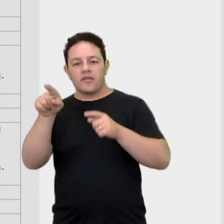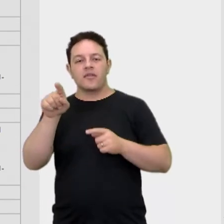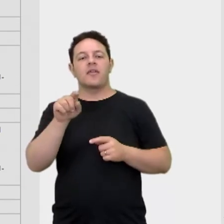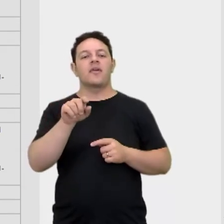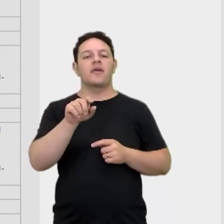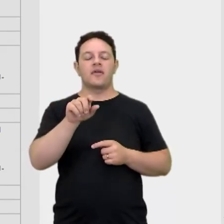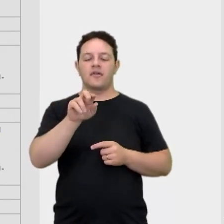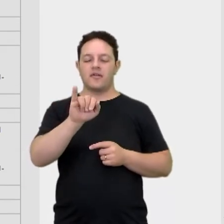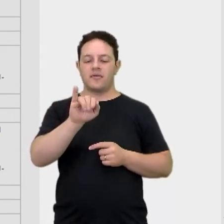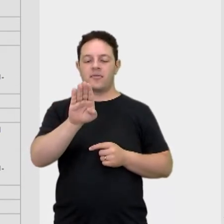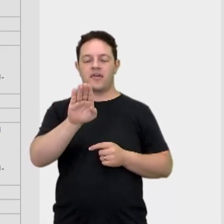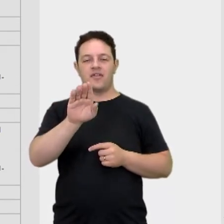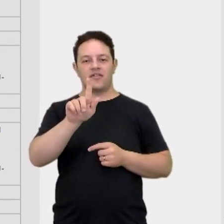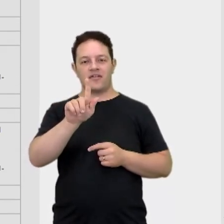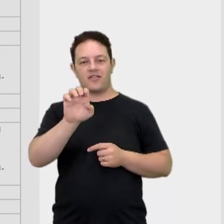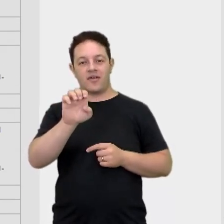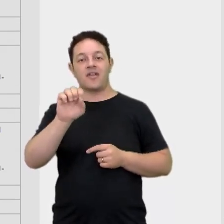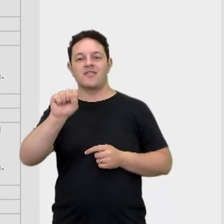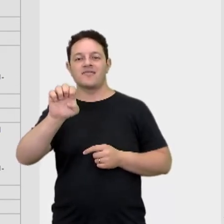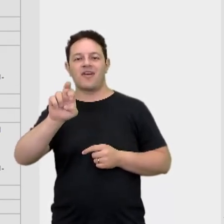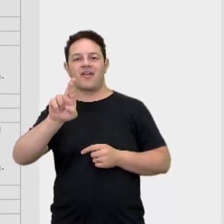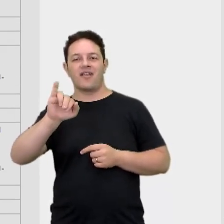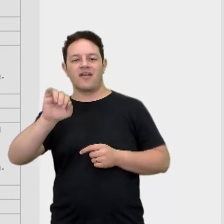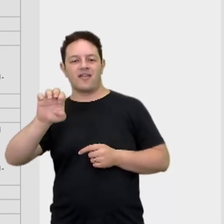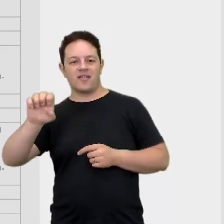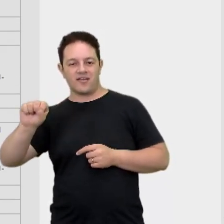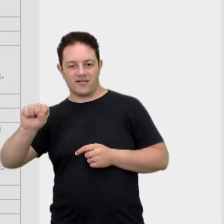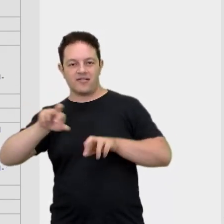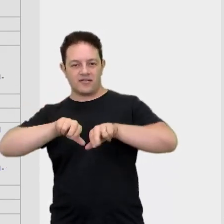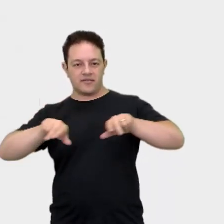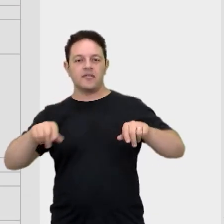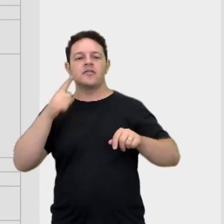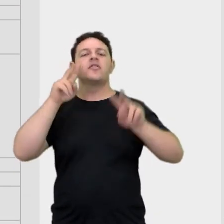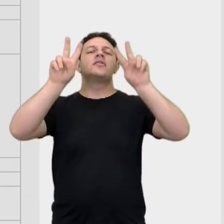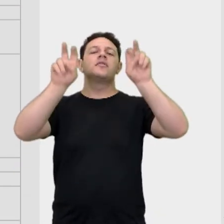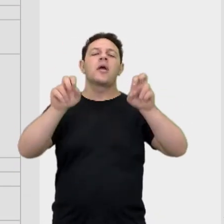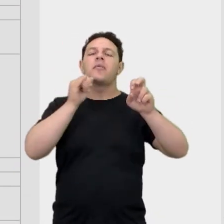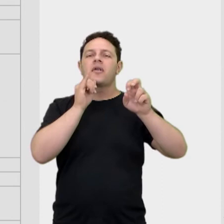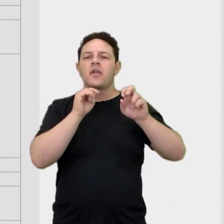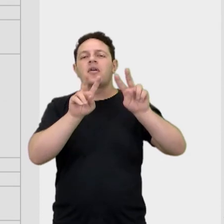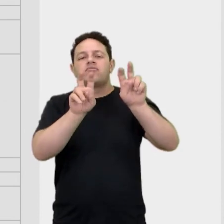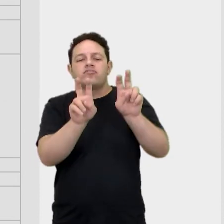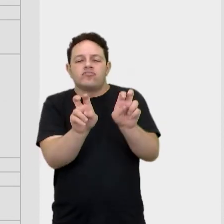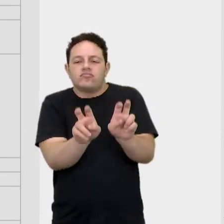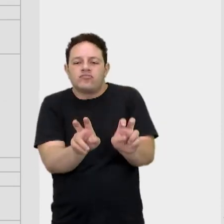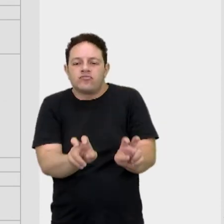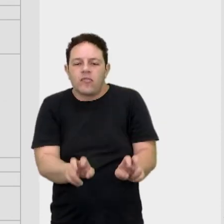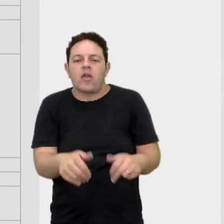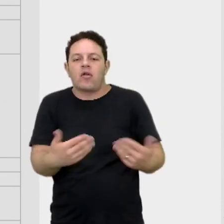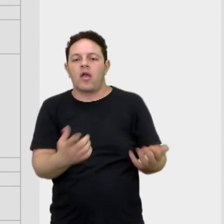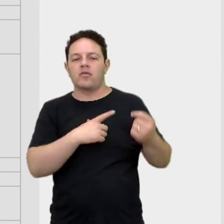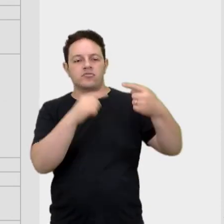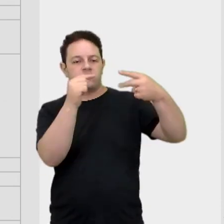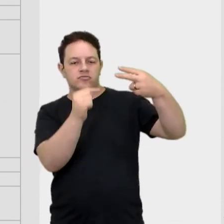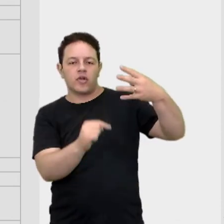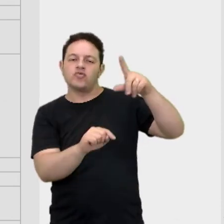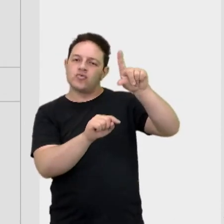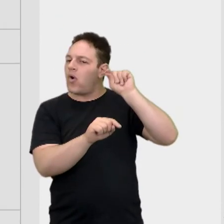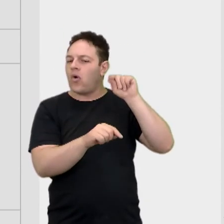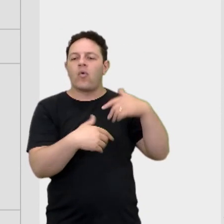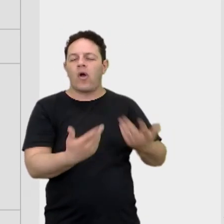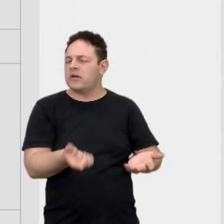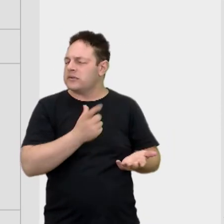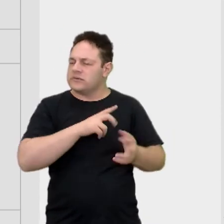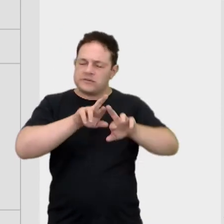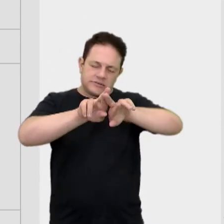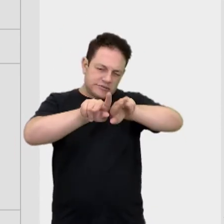para vocês, ó. E aqui, ó, você escolhe um tema, ó. Tá aqui, ó, temas e subtemas, ó. Cliquei aqui com o cursor. Você vai ter